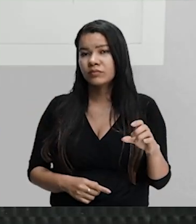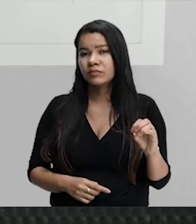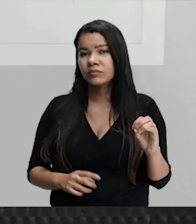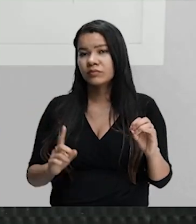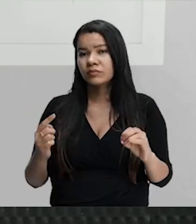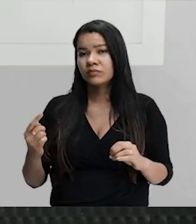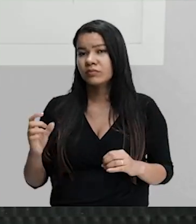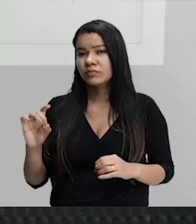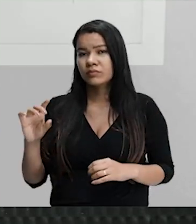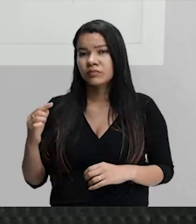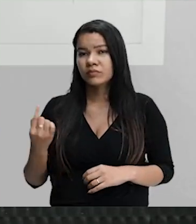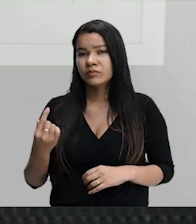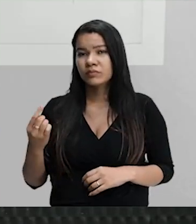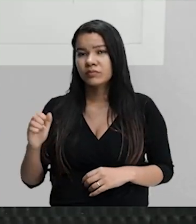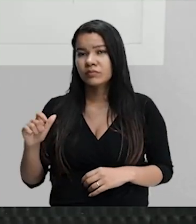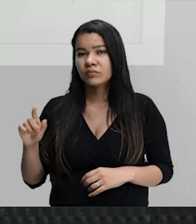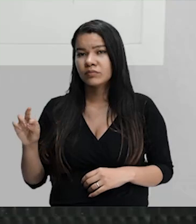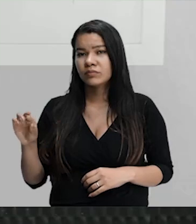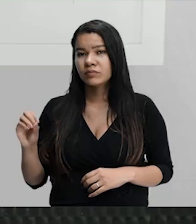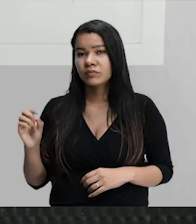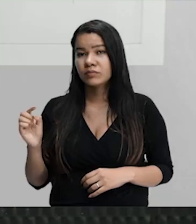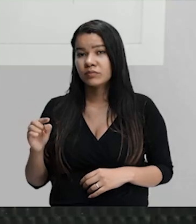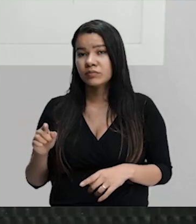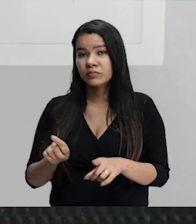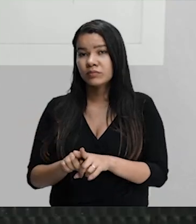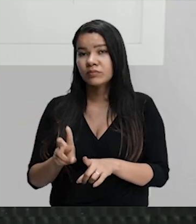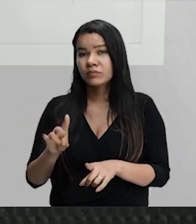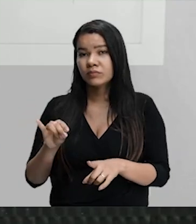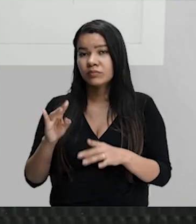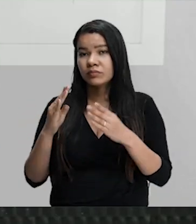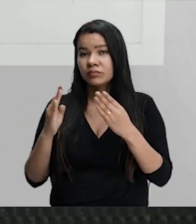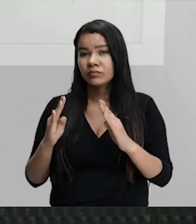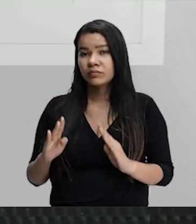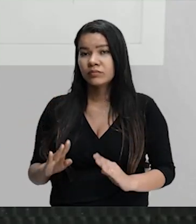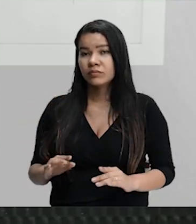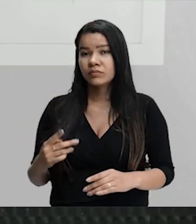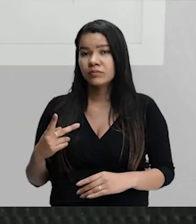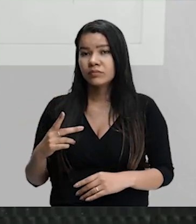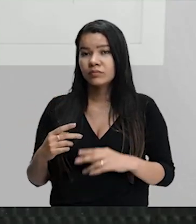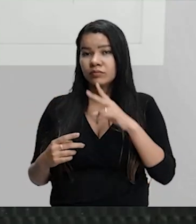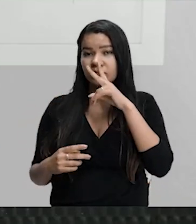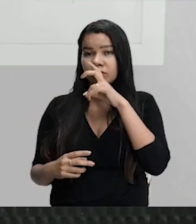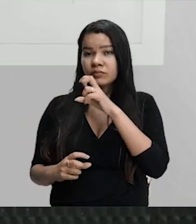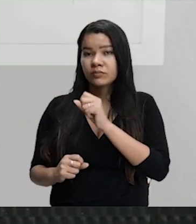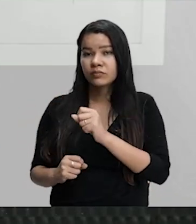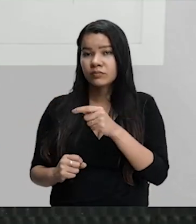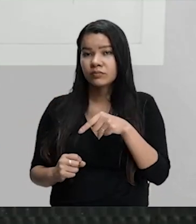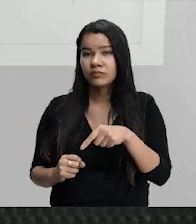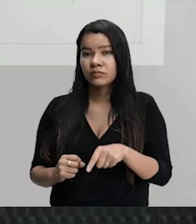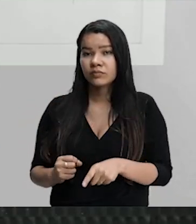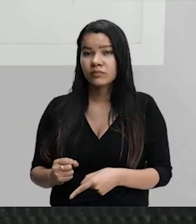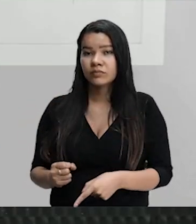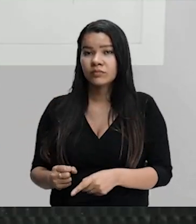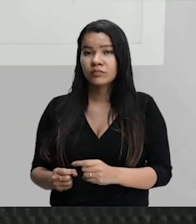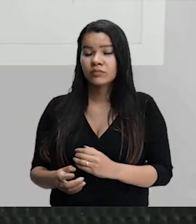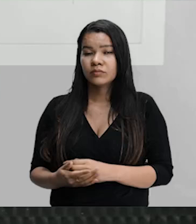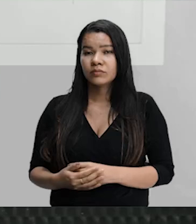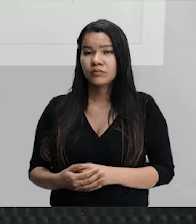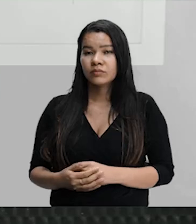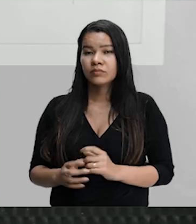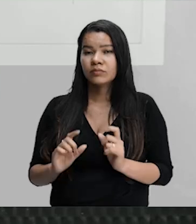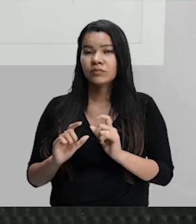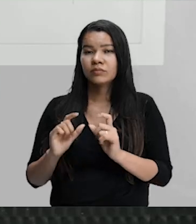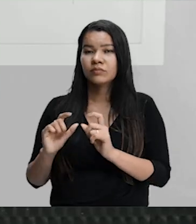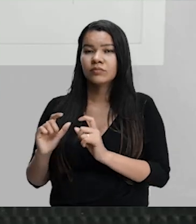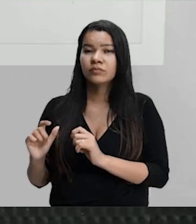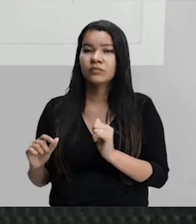ser visualizado no seu poder de penetração. A partícula alfa ele tem